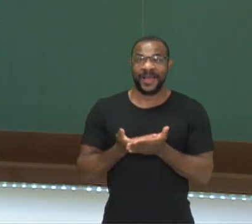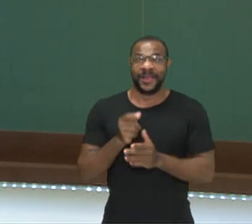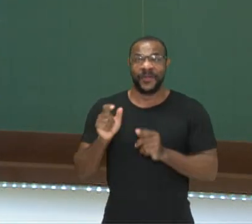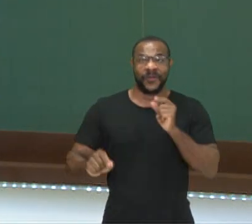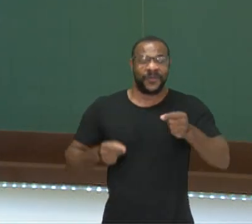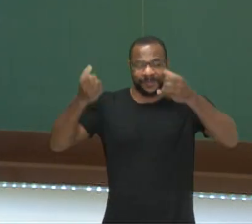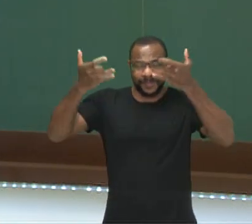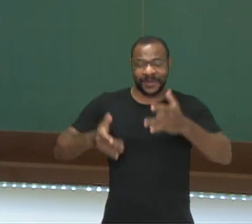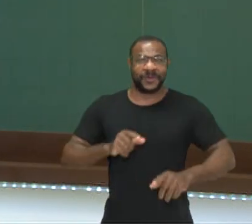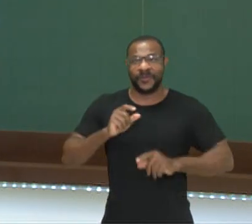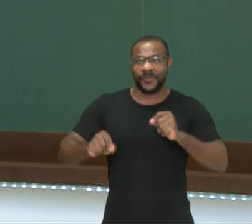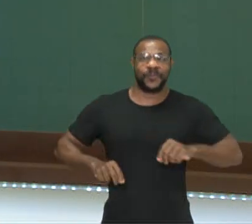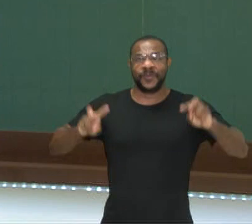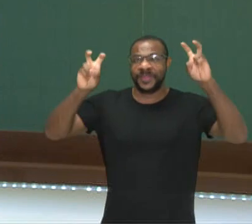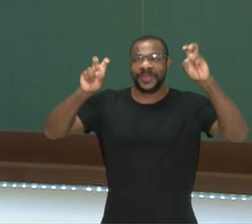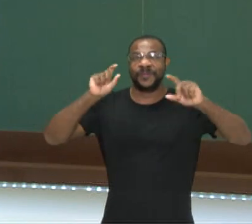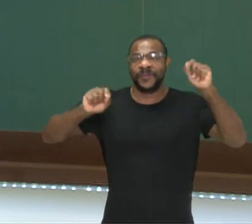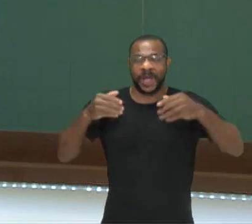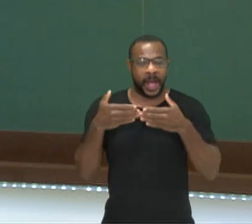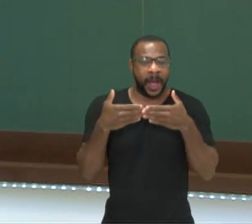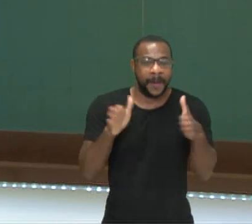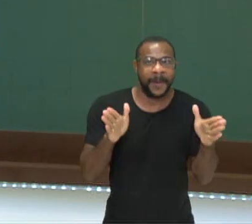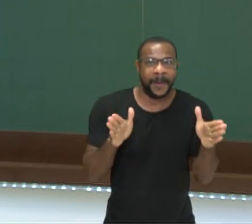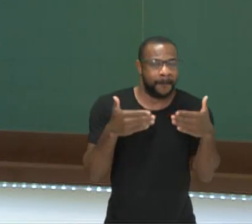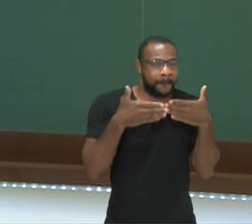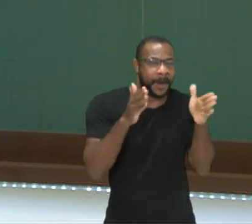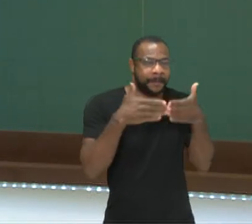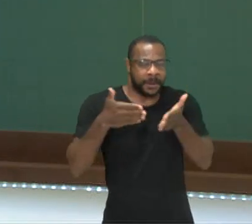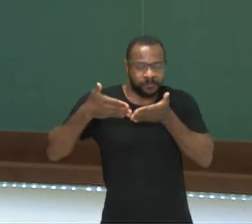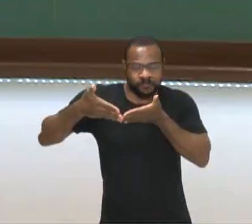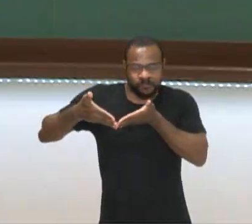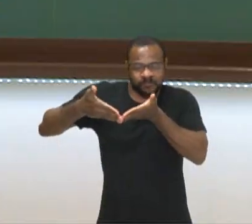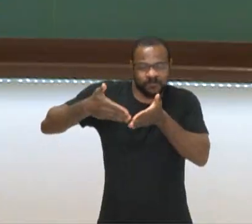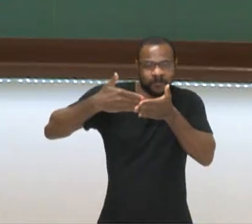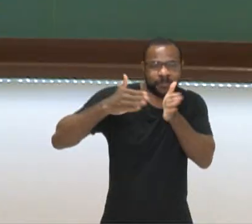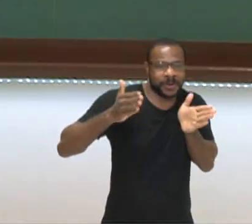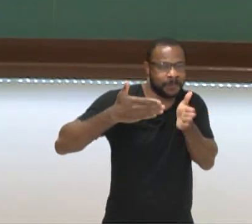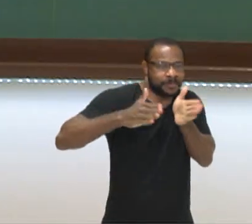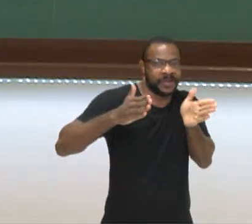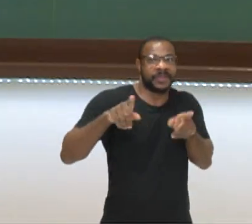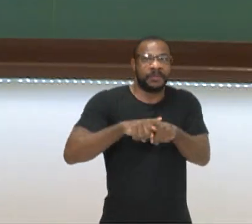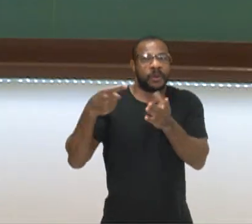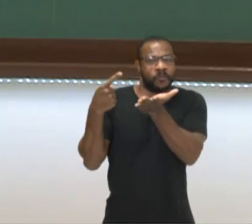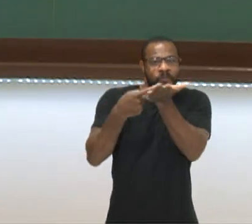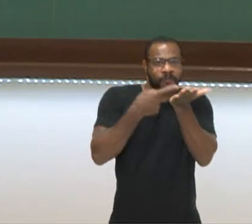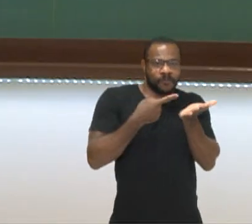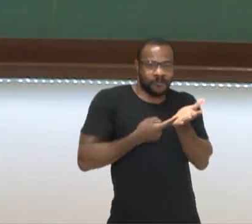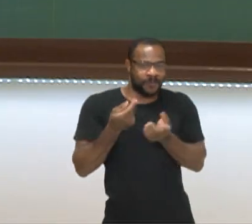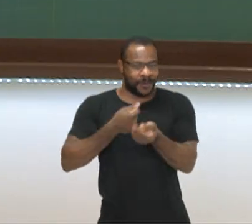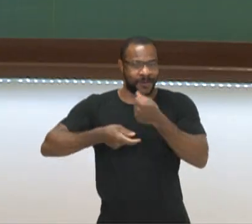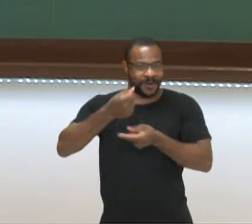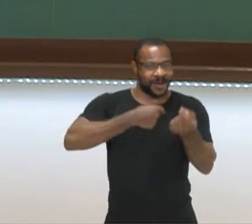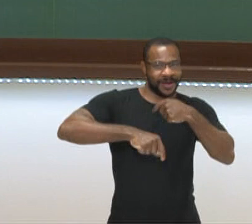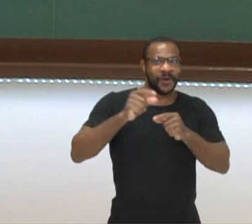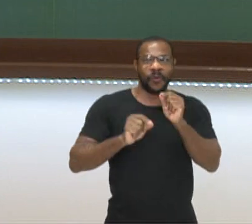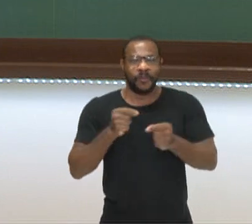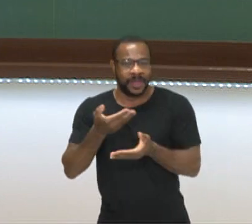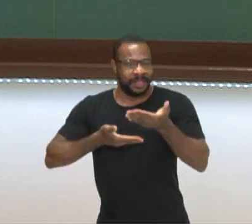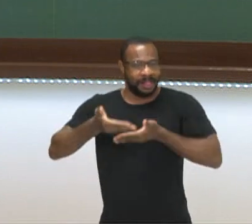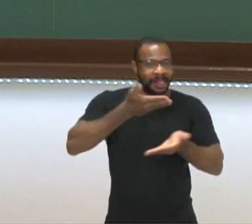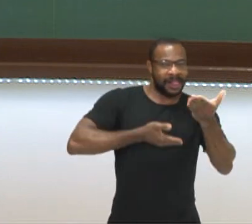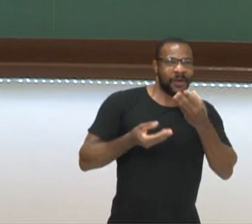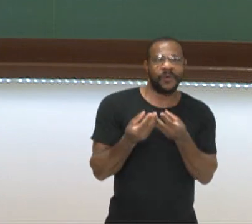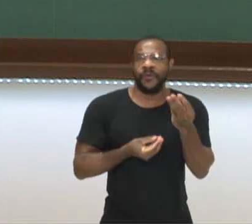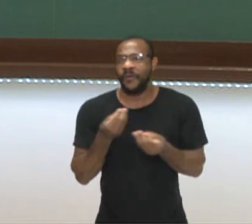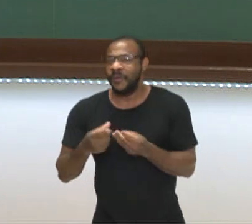vai falar sobre a abertura dos portos e os acordos comerciais, como é que essas relações